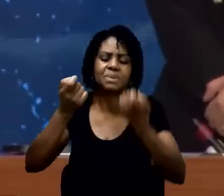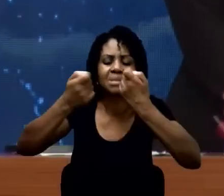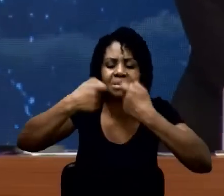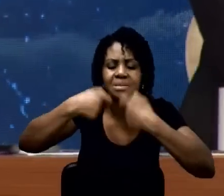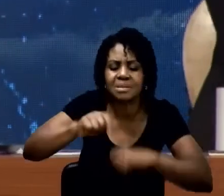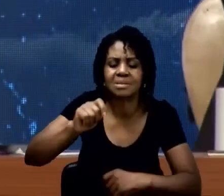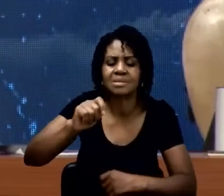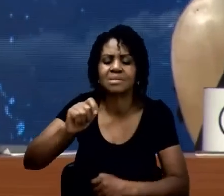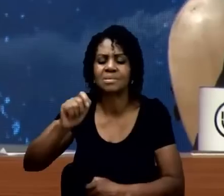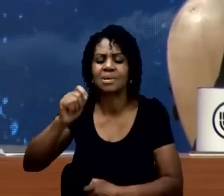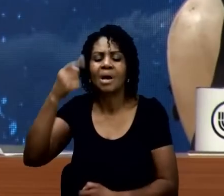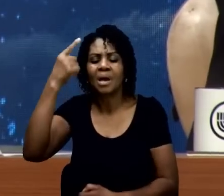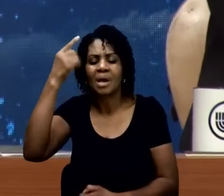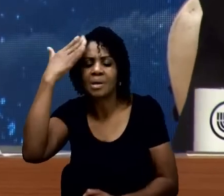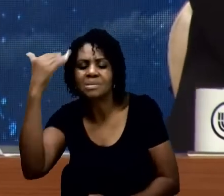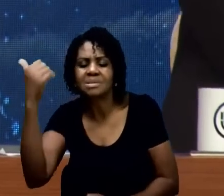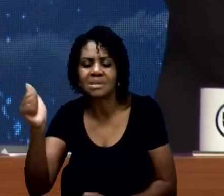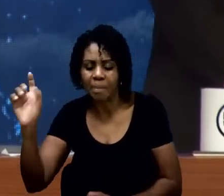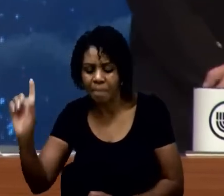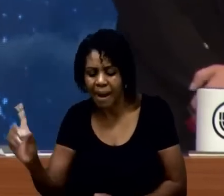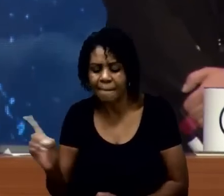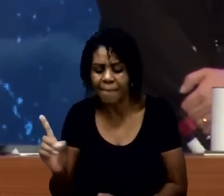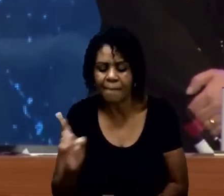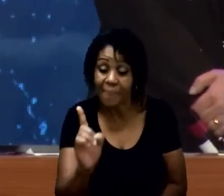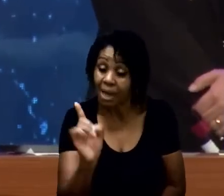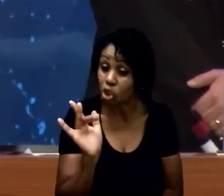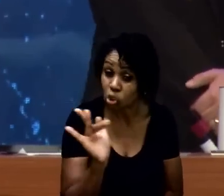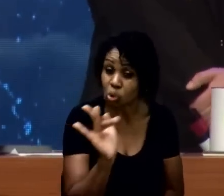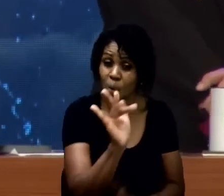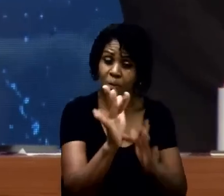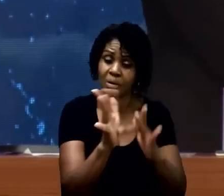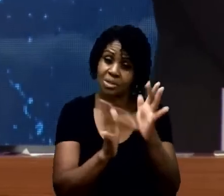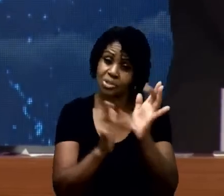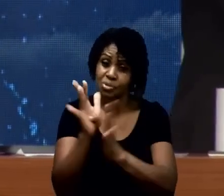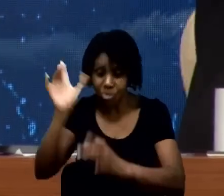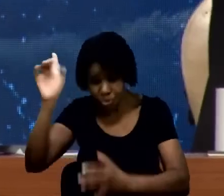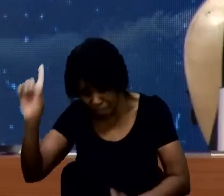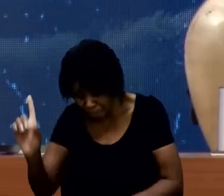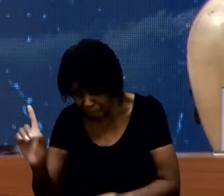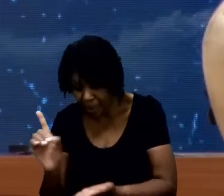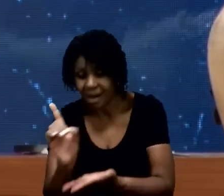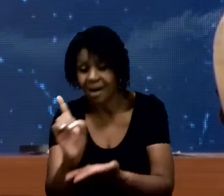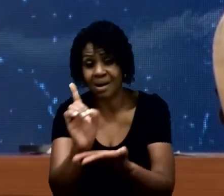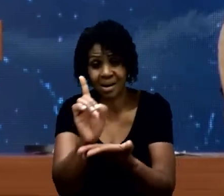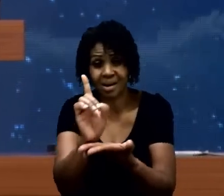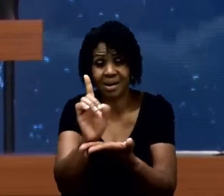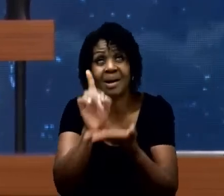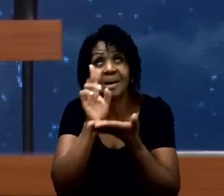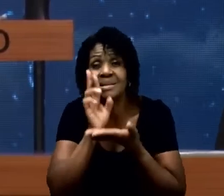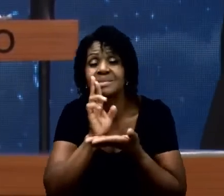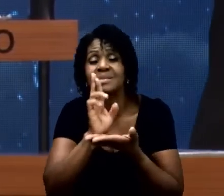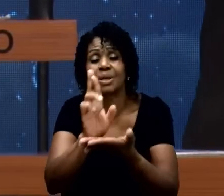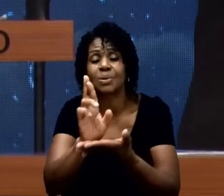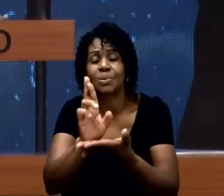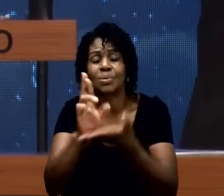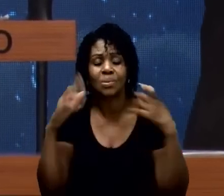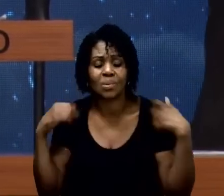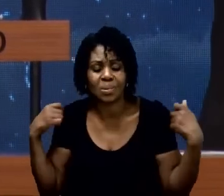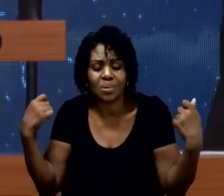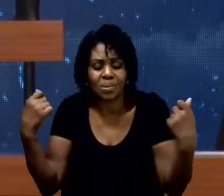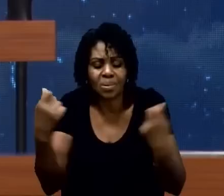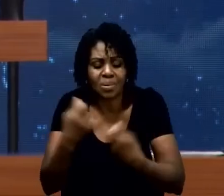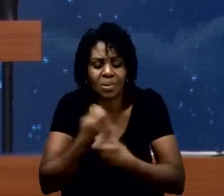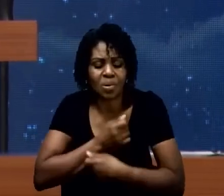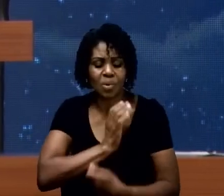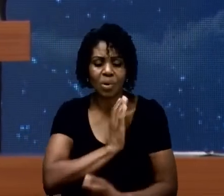o Senhor está passando na minha frente. Toca nele. Ele está passando na tua frente. Fala ai Senhor. Eu agora ponho o teu manto no